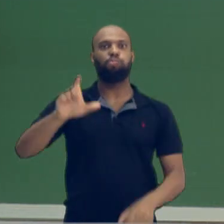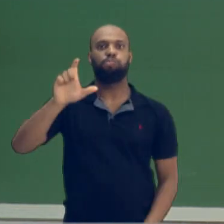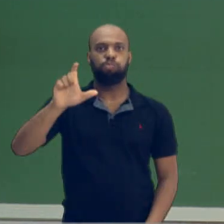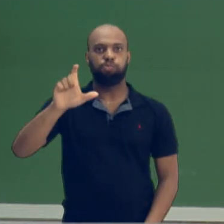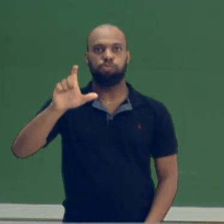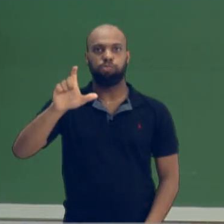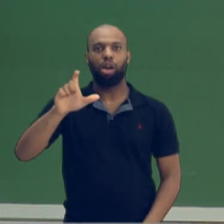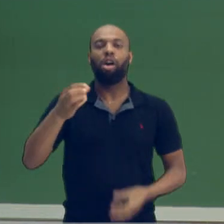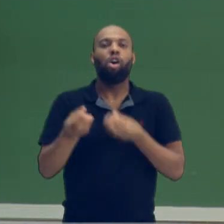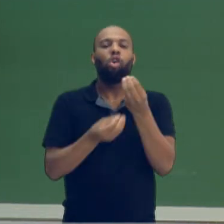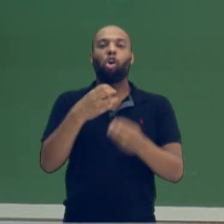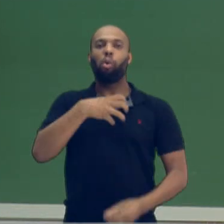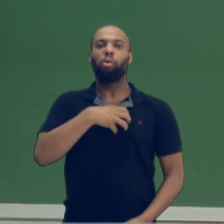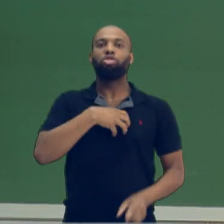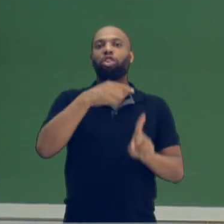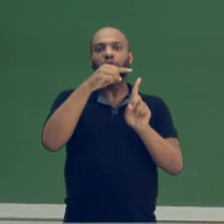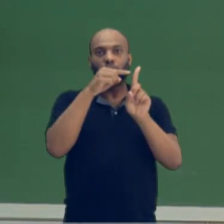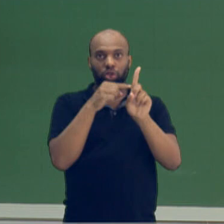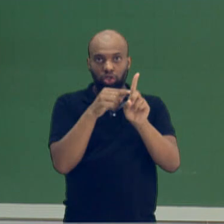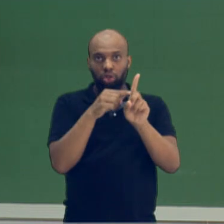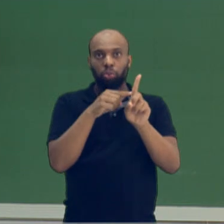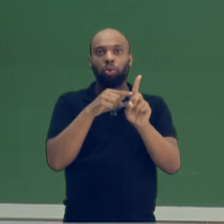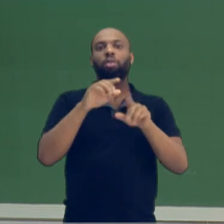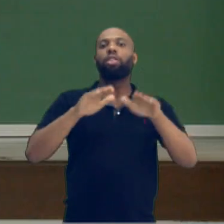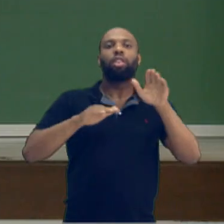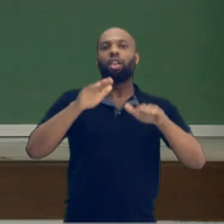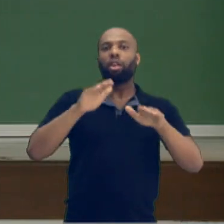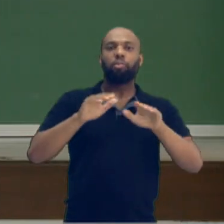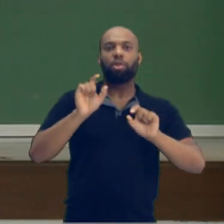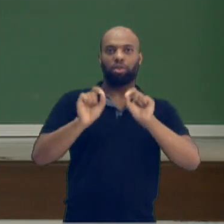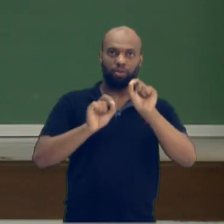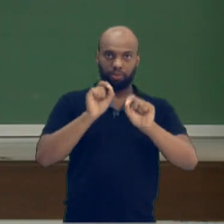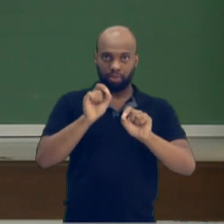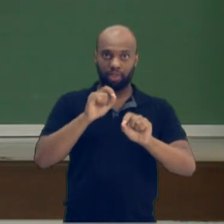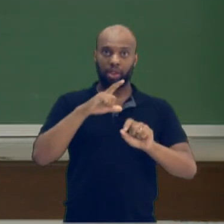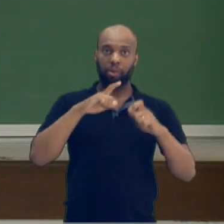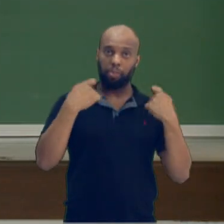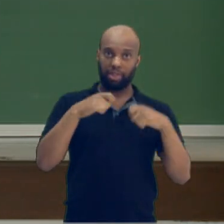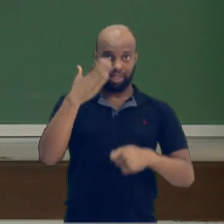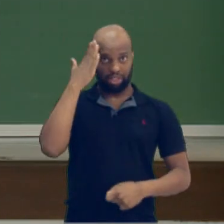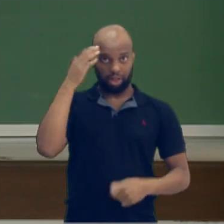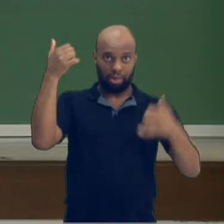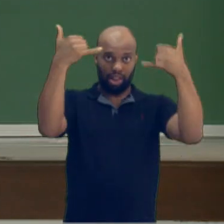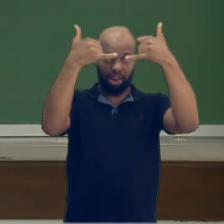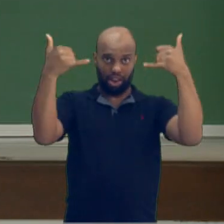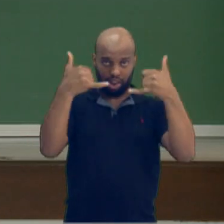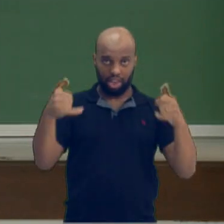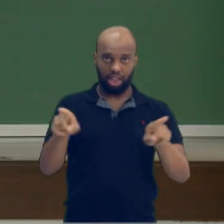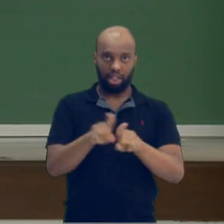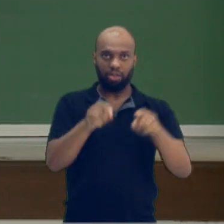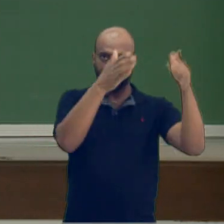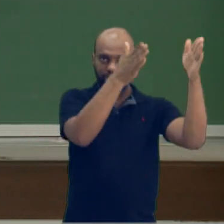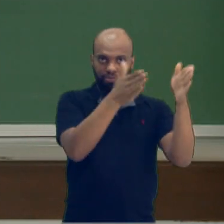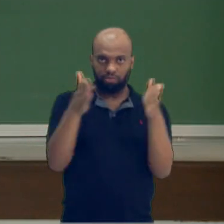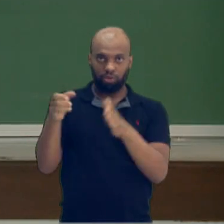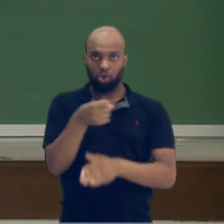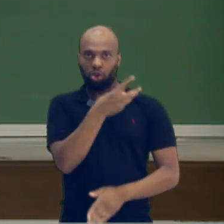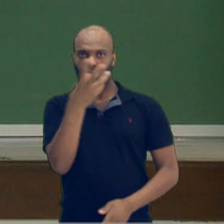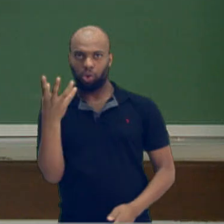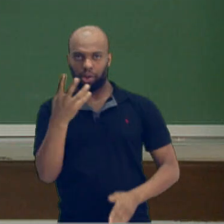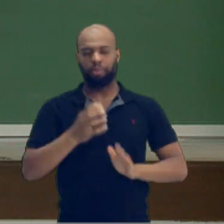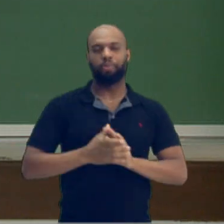a ordem ou tipo dessa matriz, que vai me definir, então, o quê? O número de linhas e o número de colunas, tá